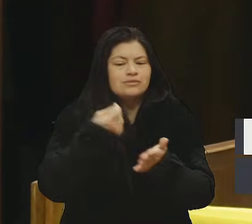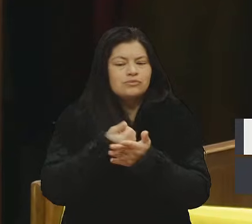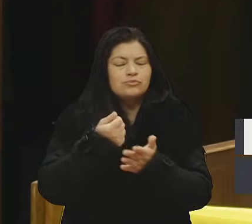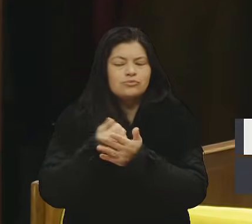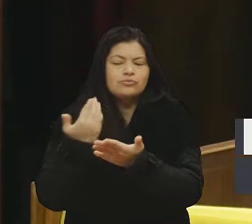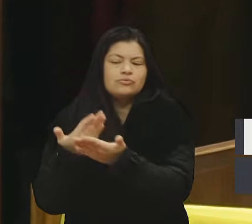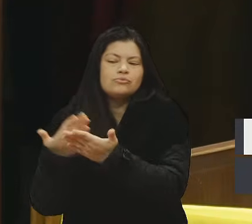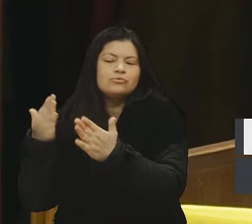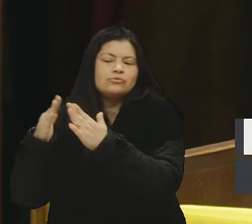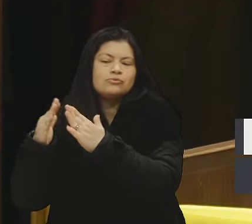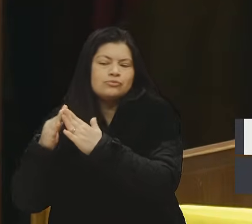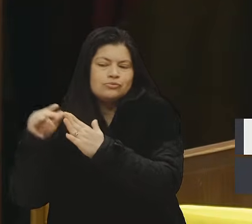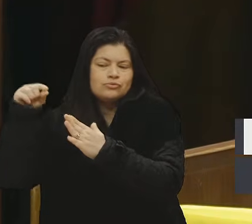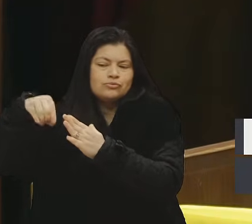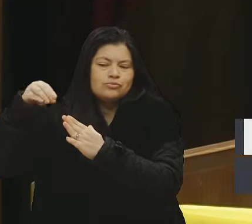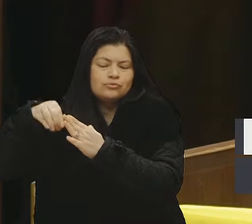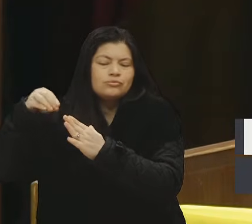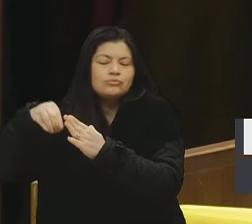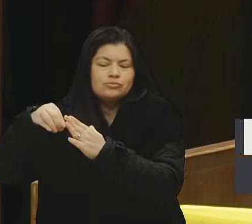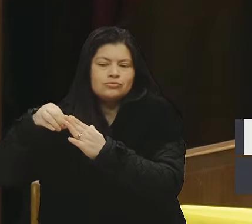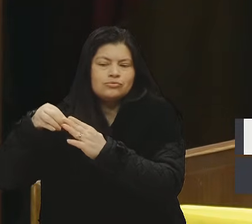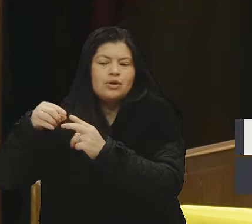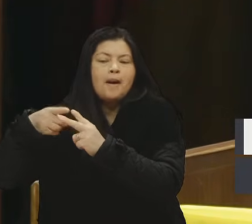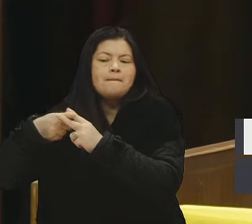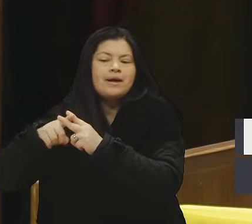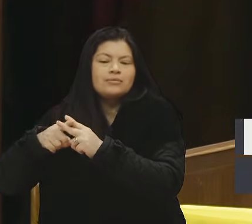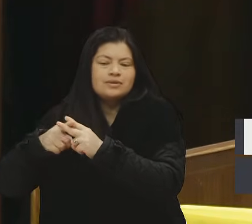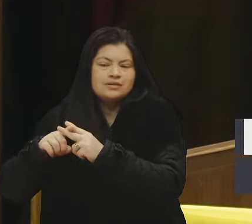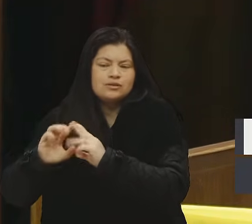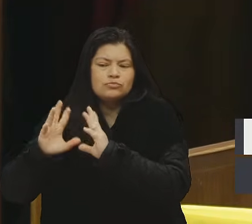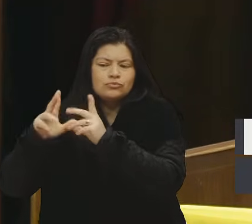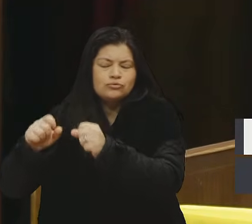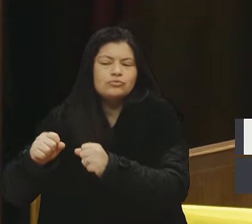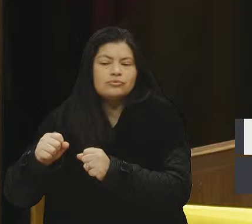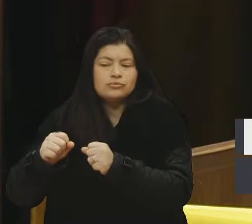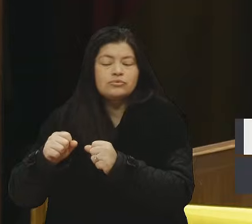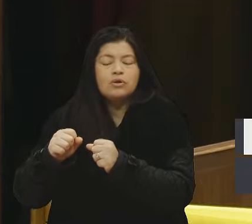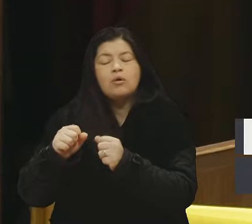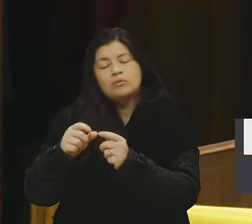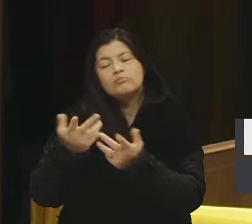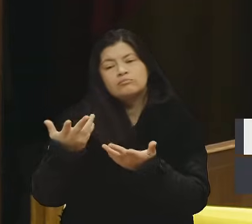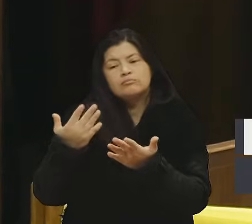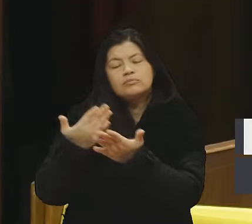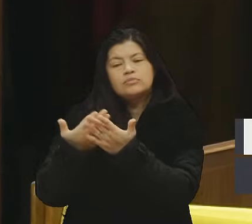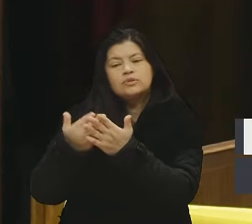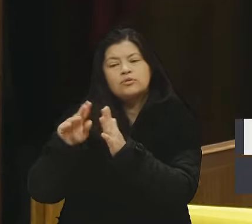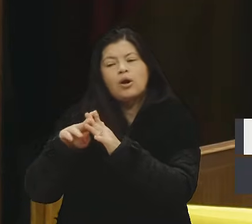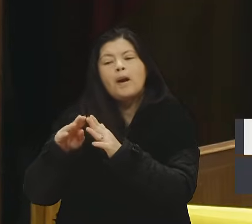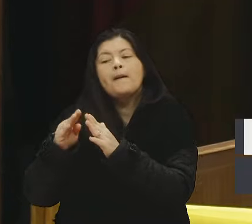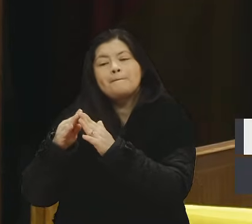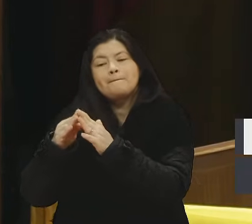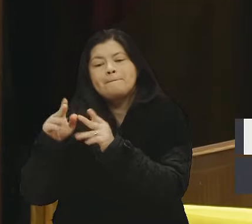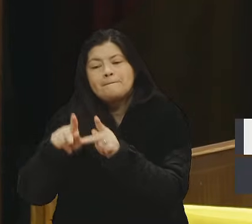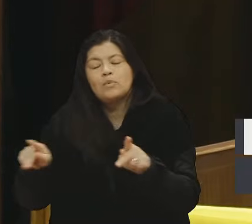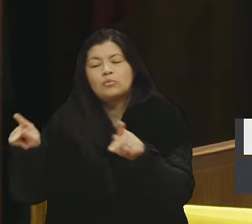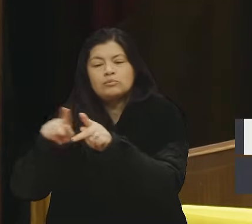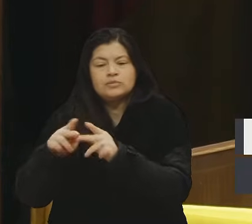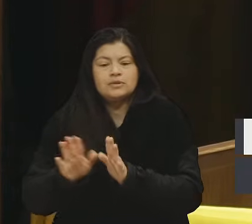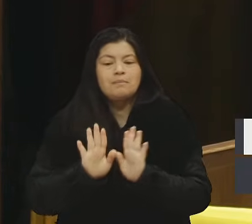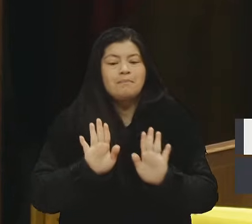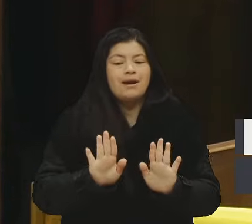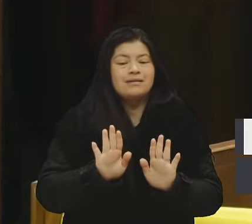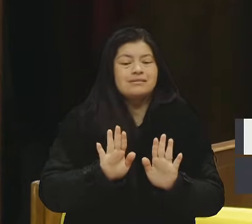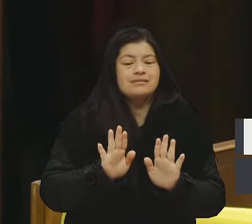escola estadual da manutenção em relação à escola pública. Mas esses números,